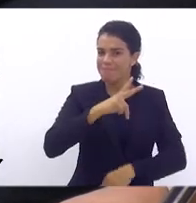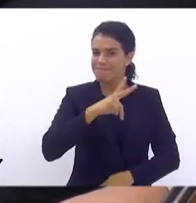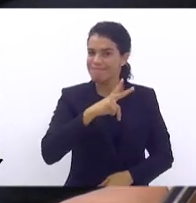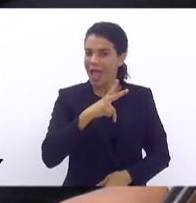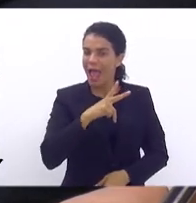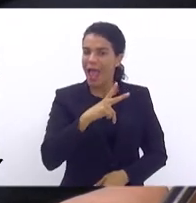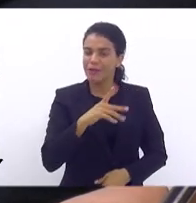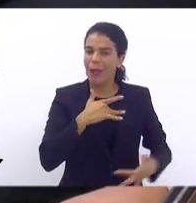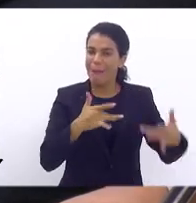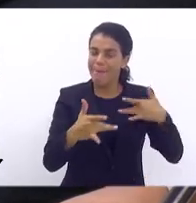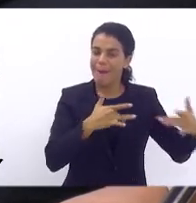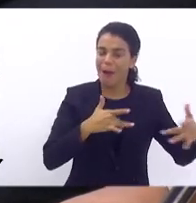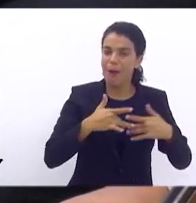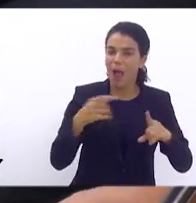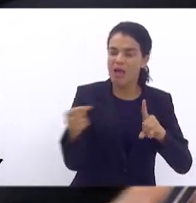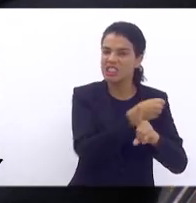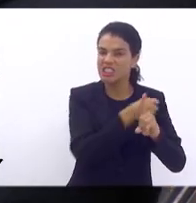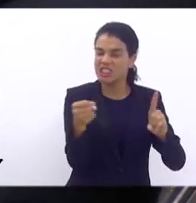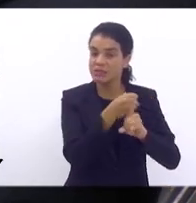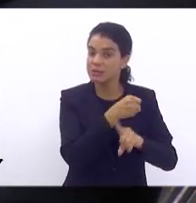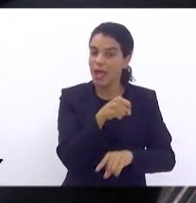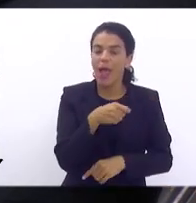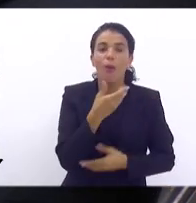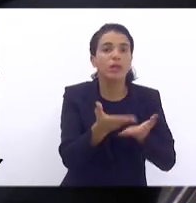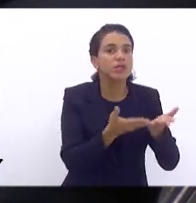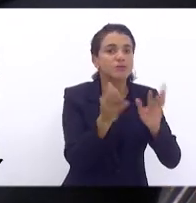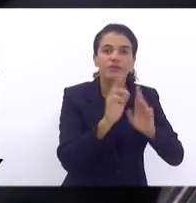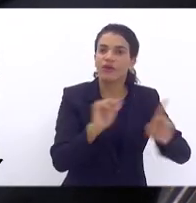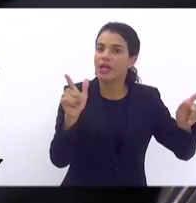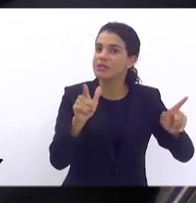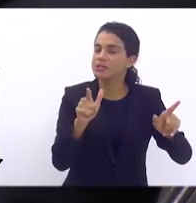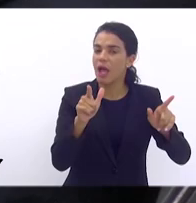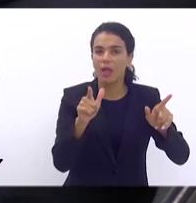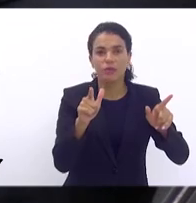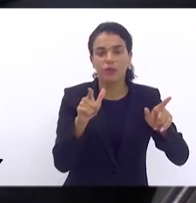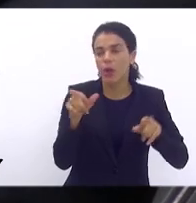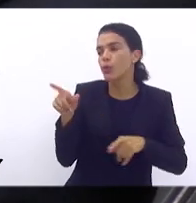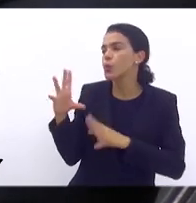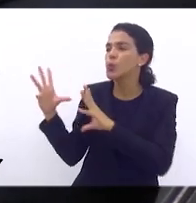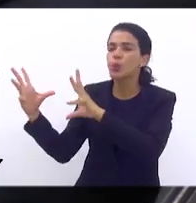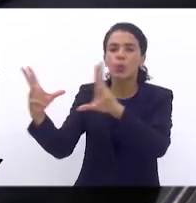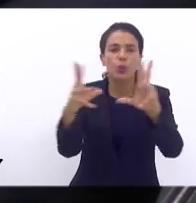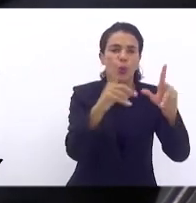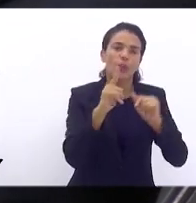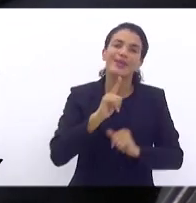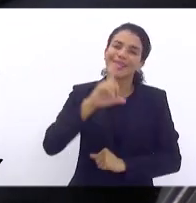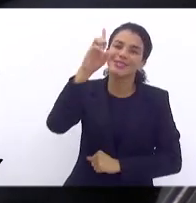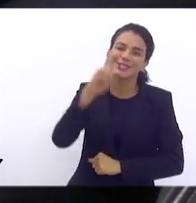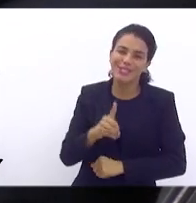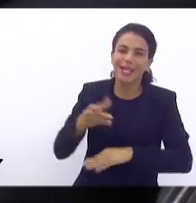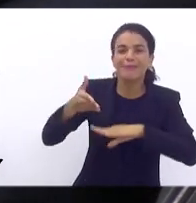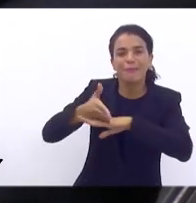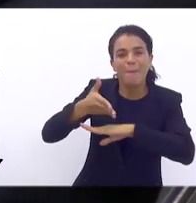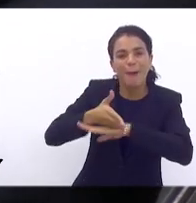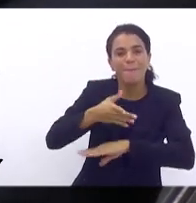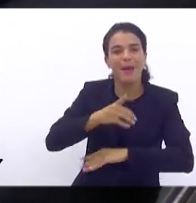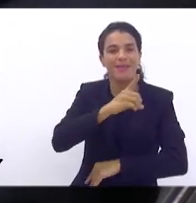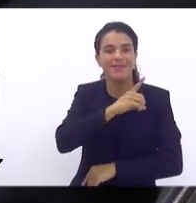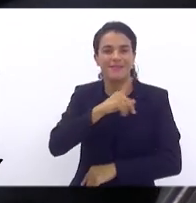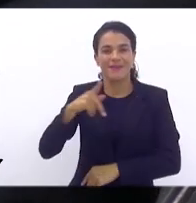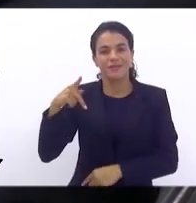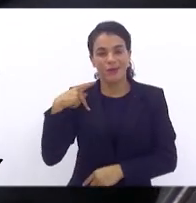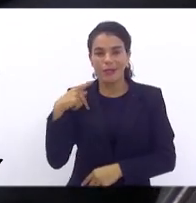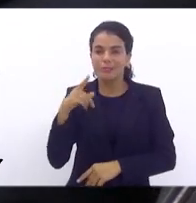de afeto e isso demandava um atendimento diferenciado né embora todos e todos tenham direito de acessar os serviços da Defensoria